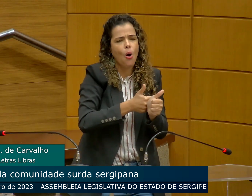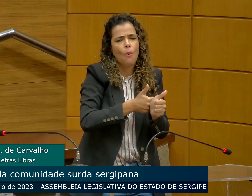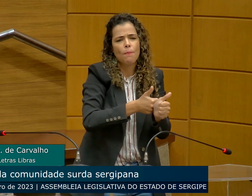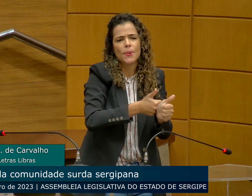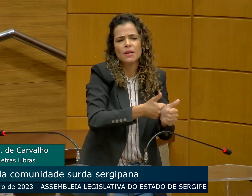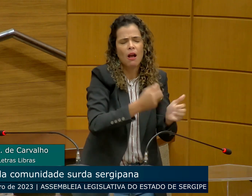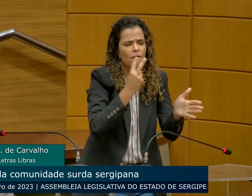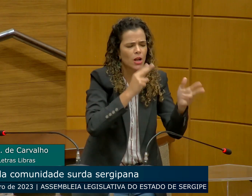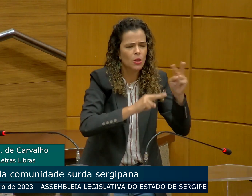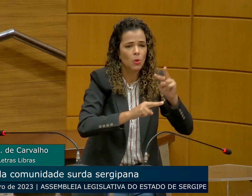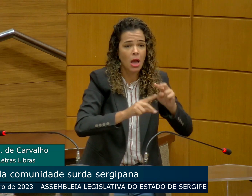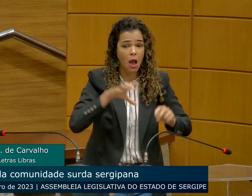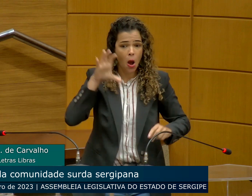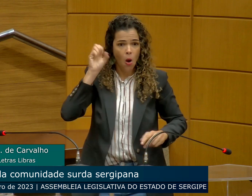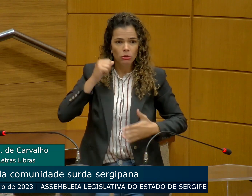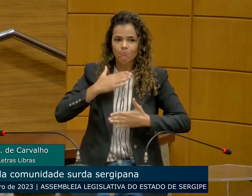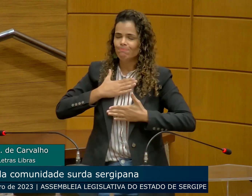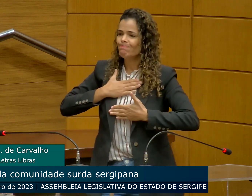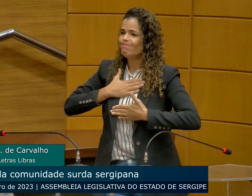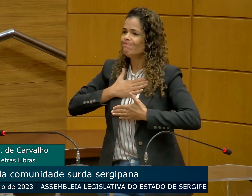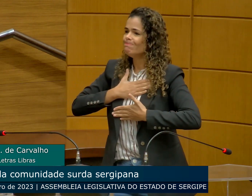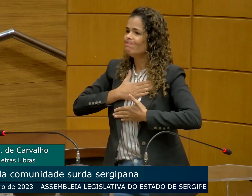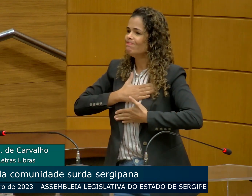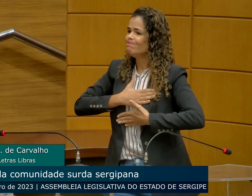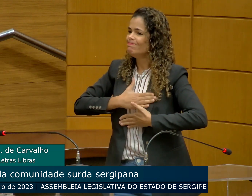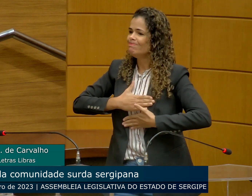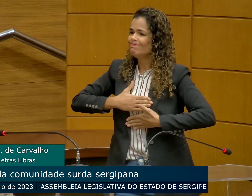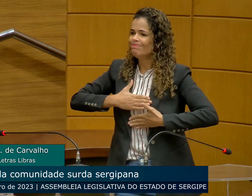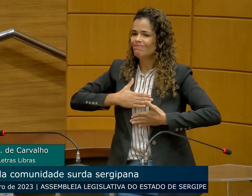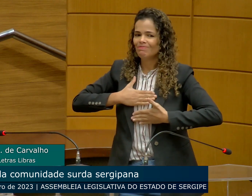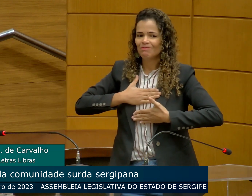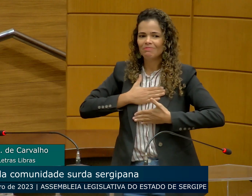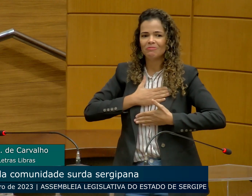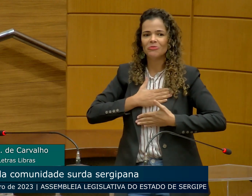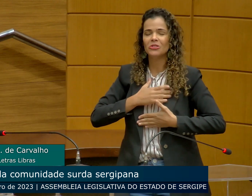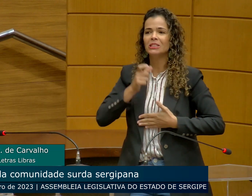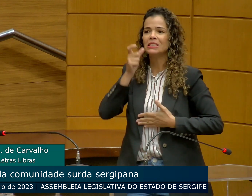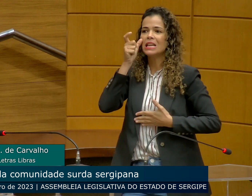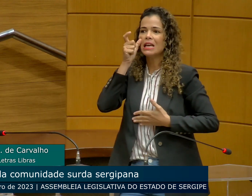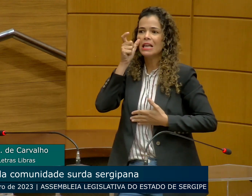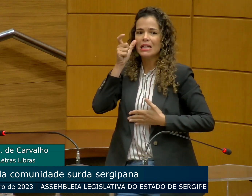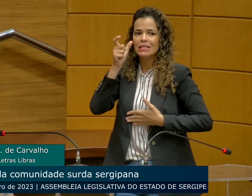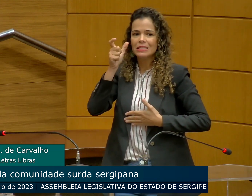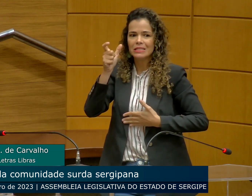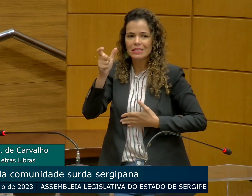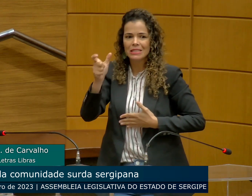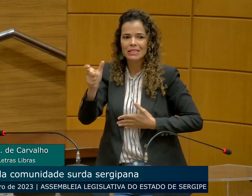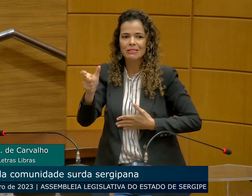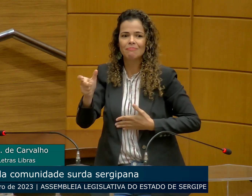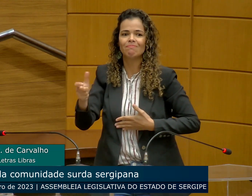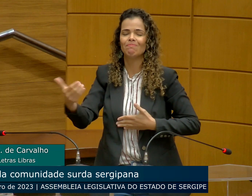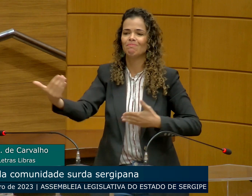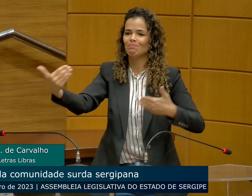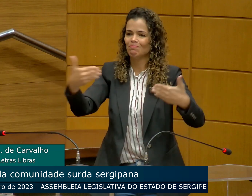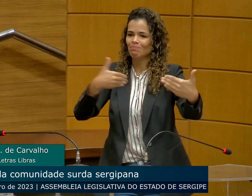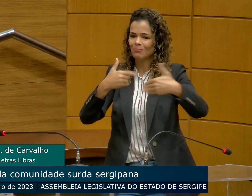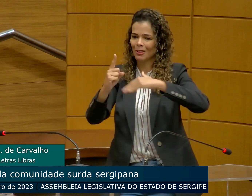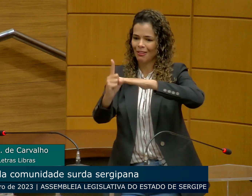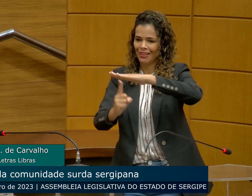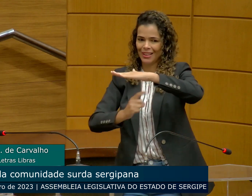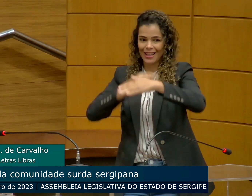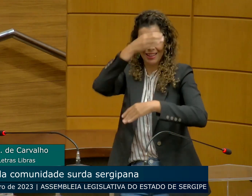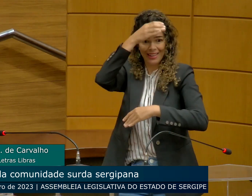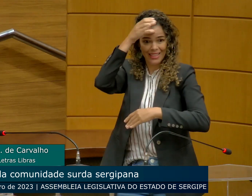Eu sou visual, eu posso acompanhar você, eu posso mostrar para você. Eu sinto isso, isso foi me tranquilizando, eu fui